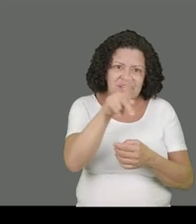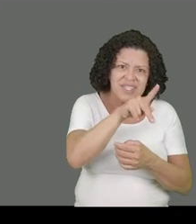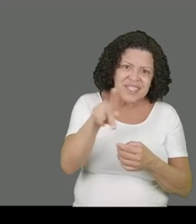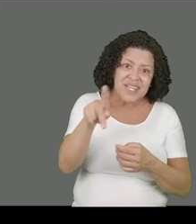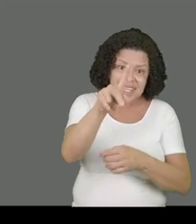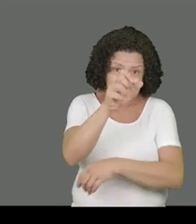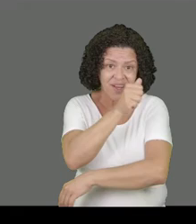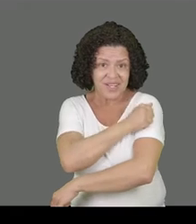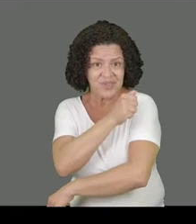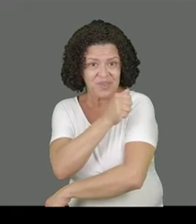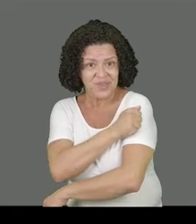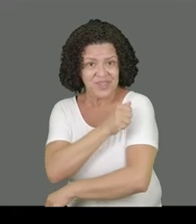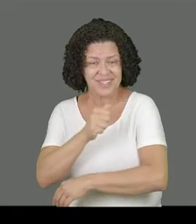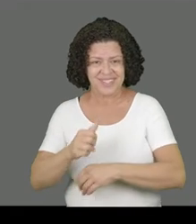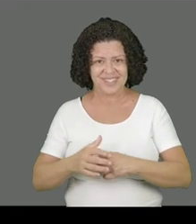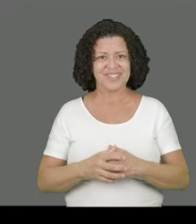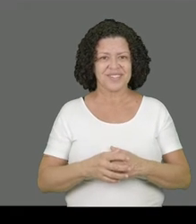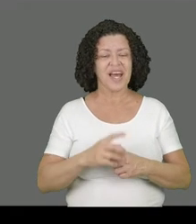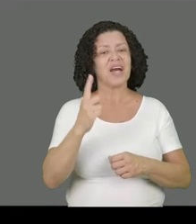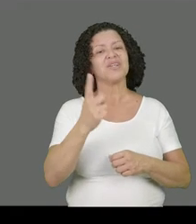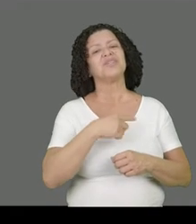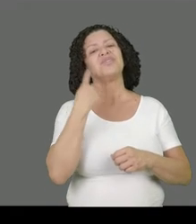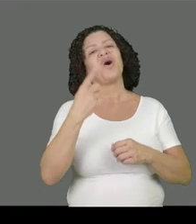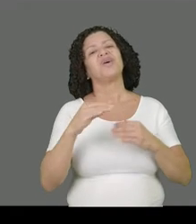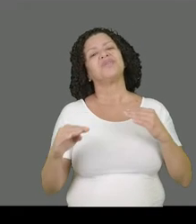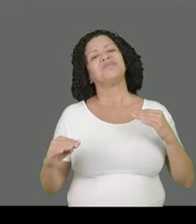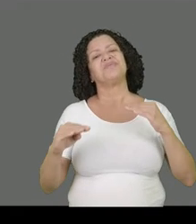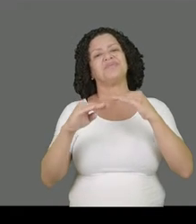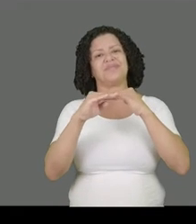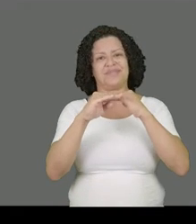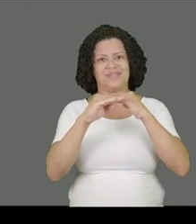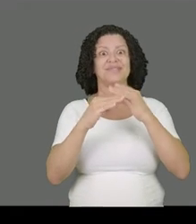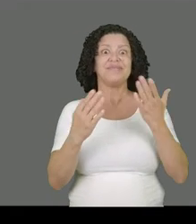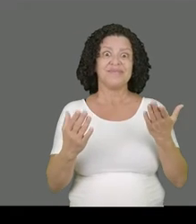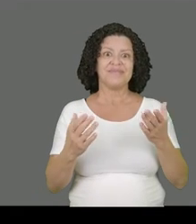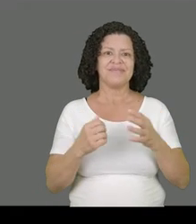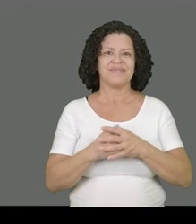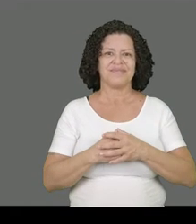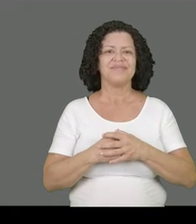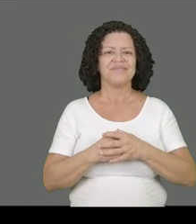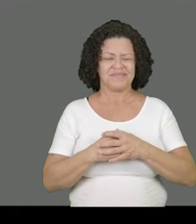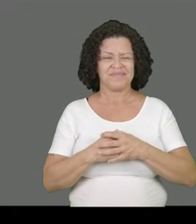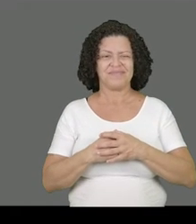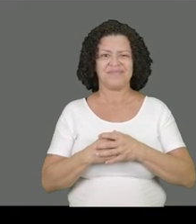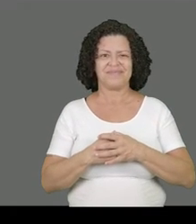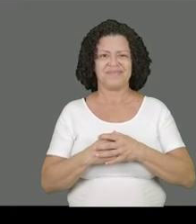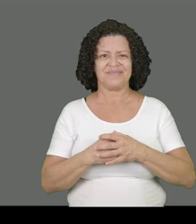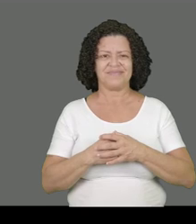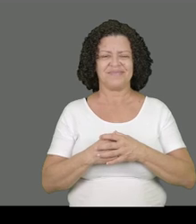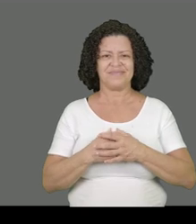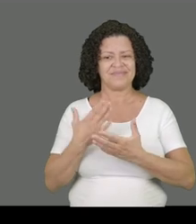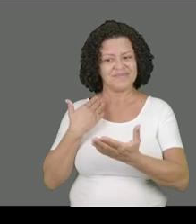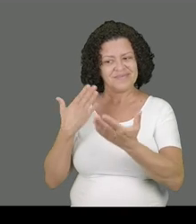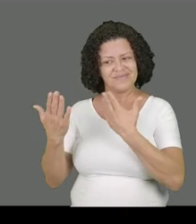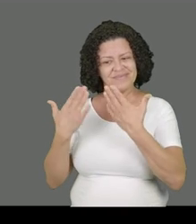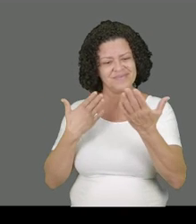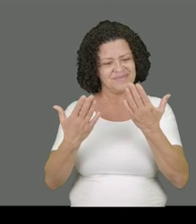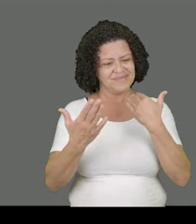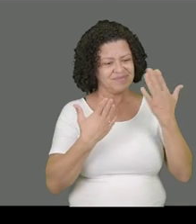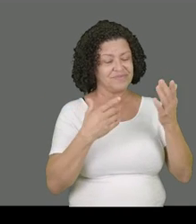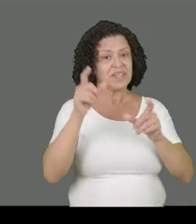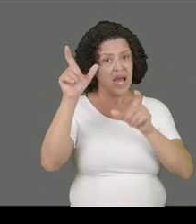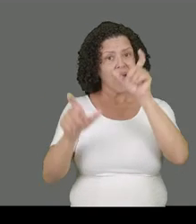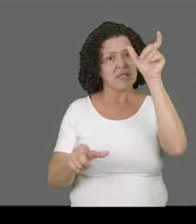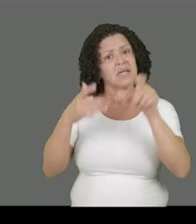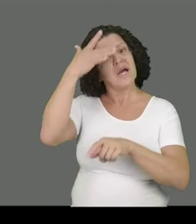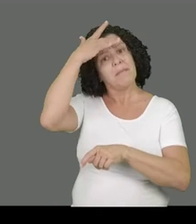seu professor, é o seu aluno. Nós estamos incessantemente em correlação com as